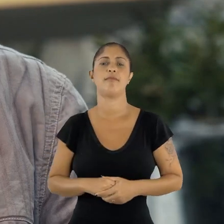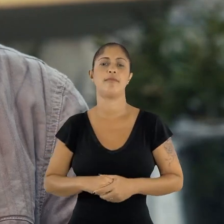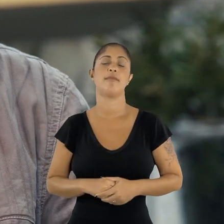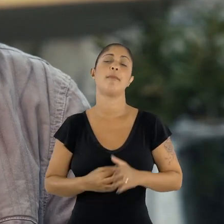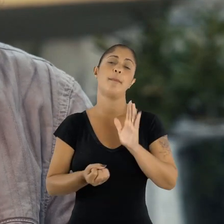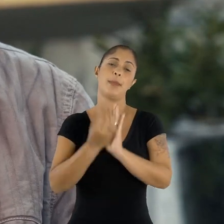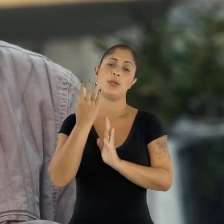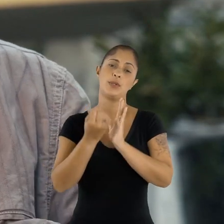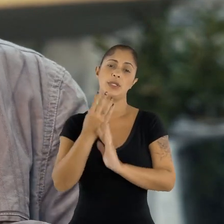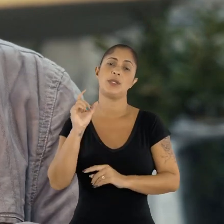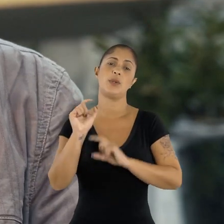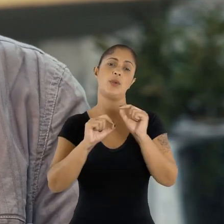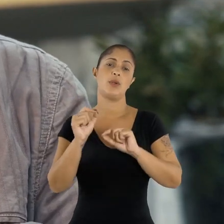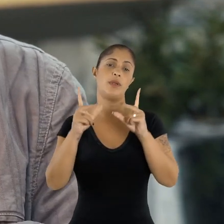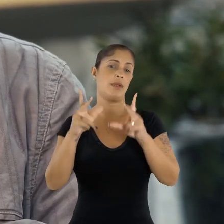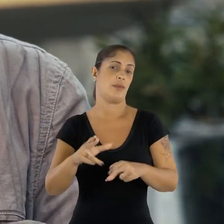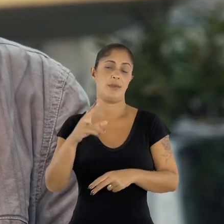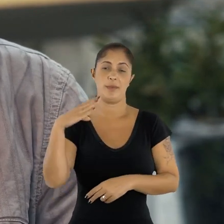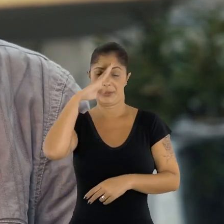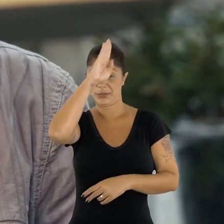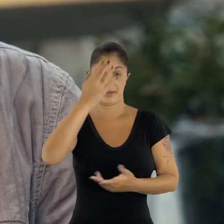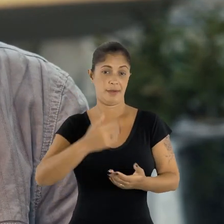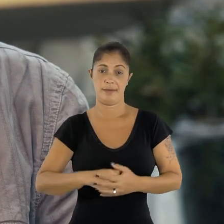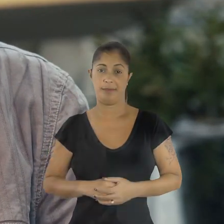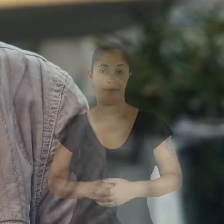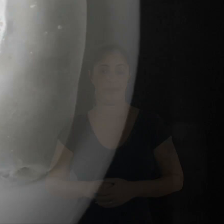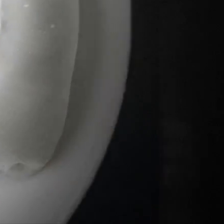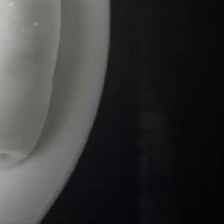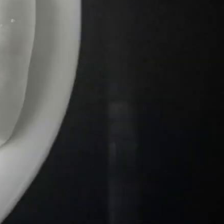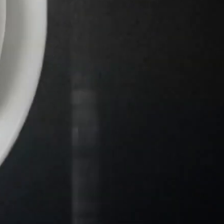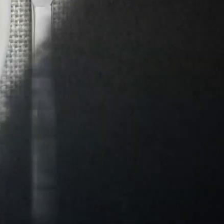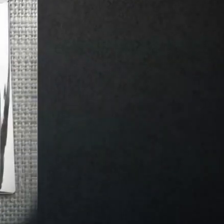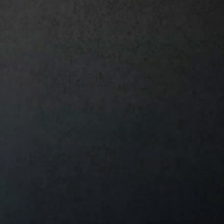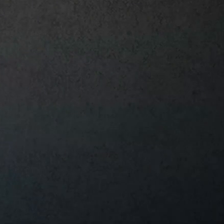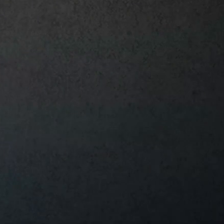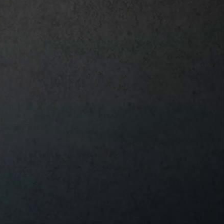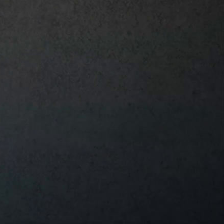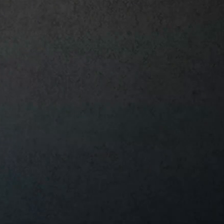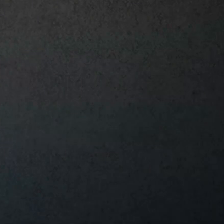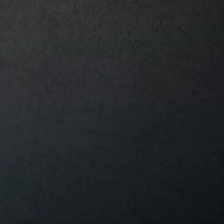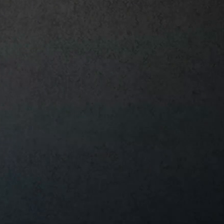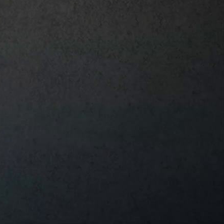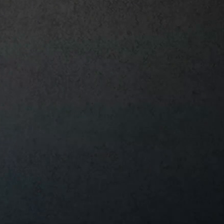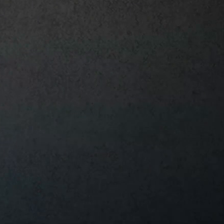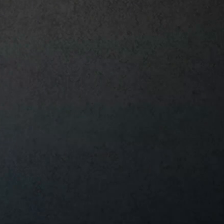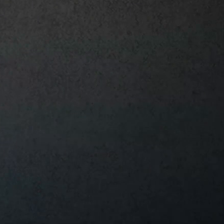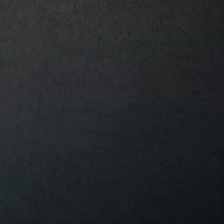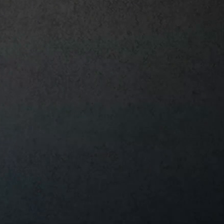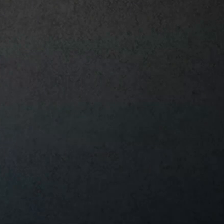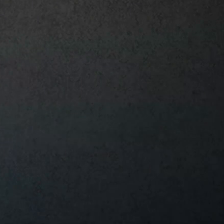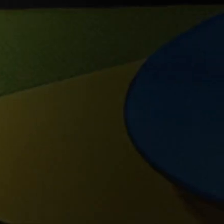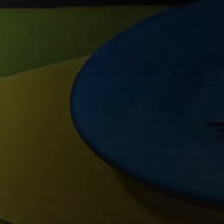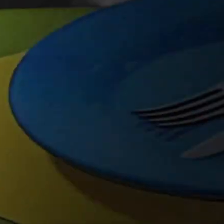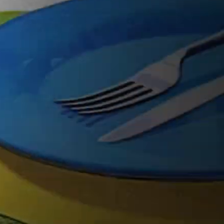se produz a eleição de uma pessoa como Bolsonaro. Um encarte, Fome Zero, uma história brasileira, volume 1. Outro encarte, foto de